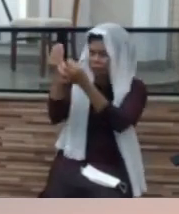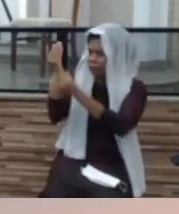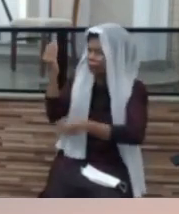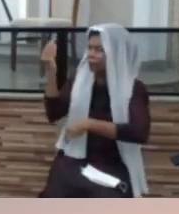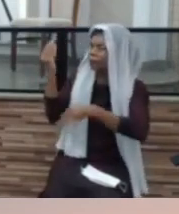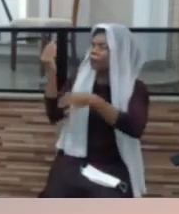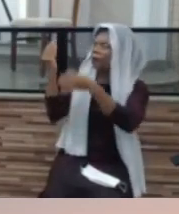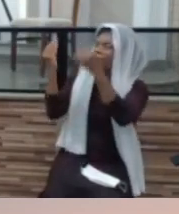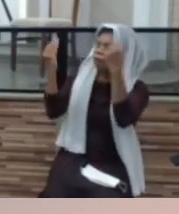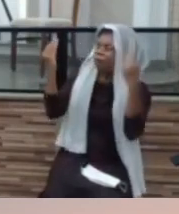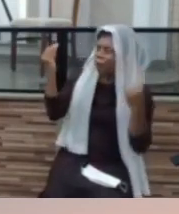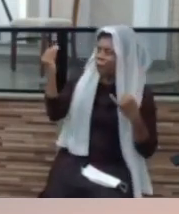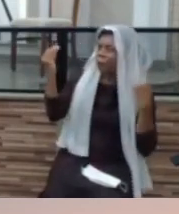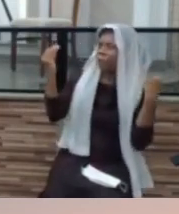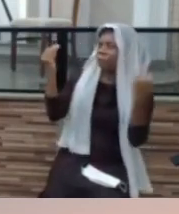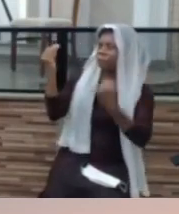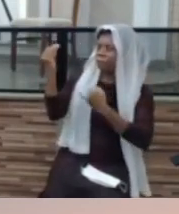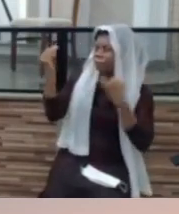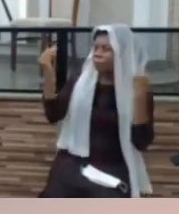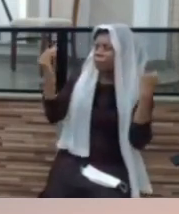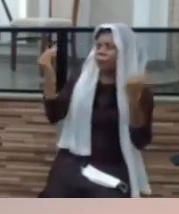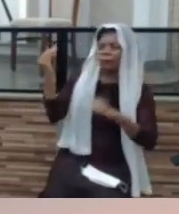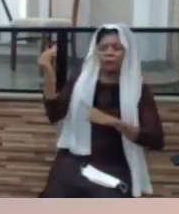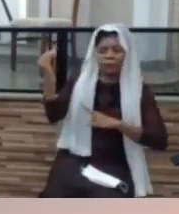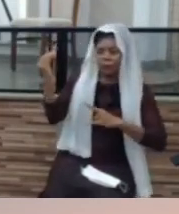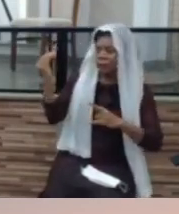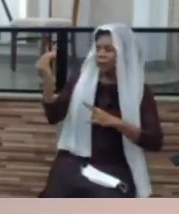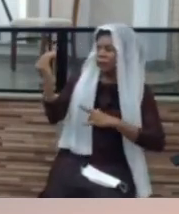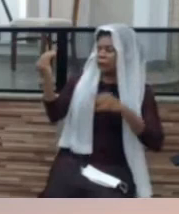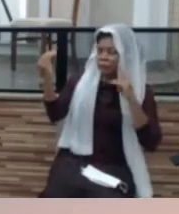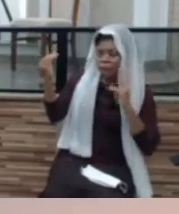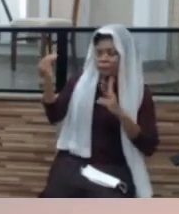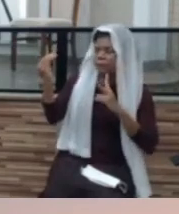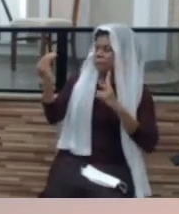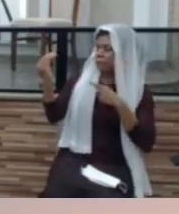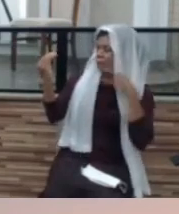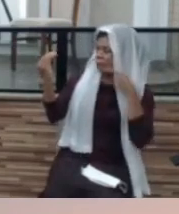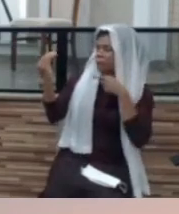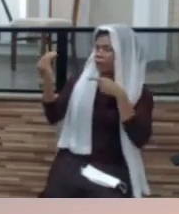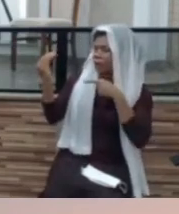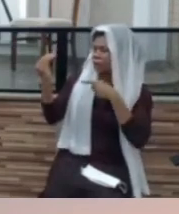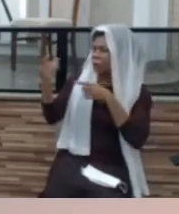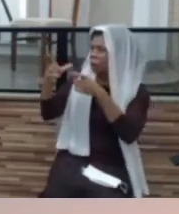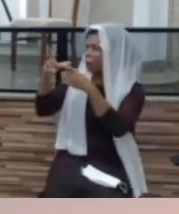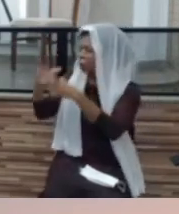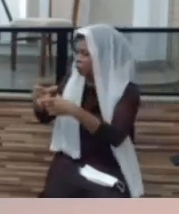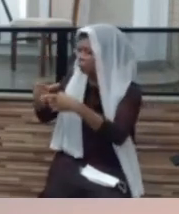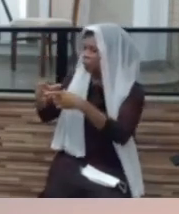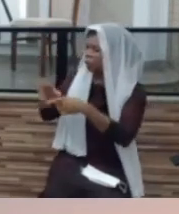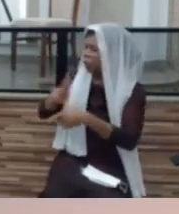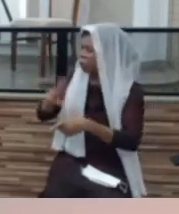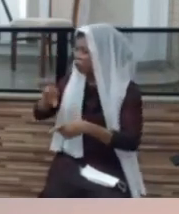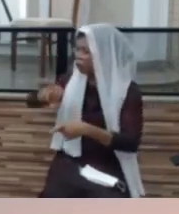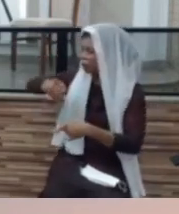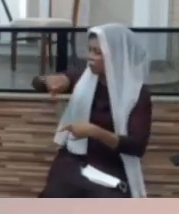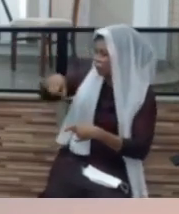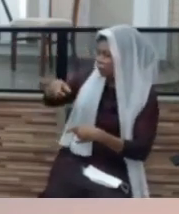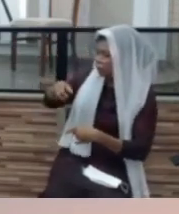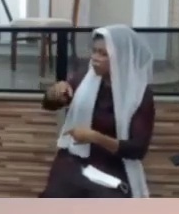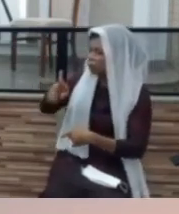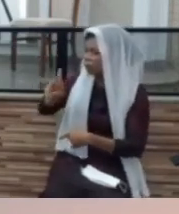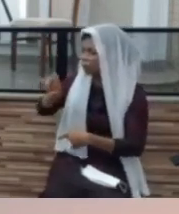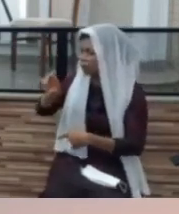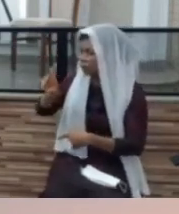ela sempre existiu em grande abundância em Israel, as oliveiras. Tem muito. Irmãos, e ela lá,